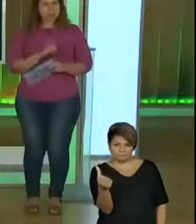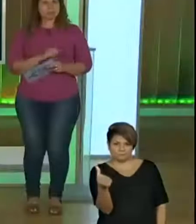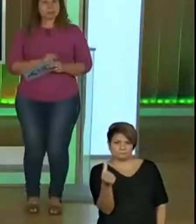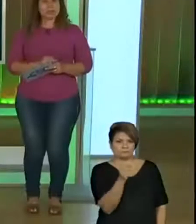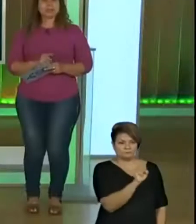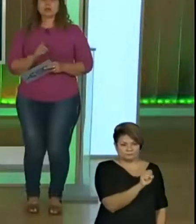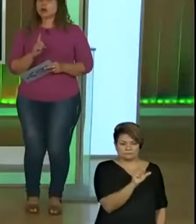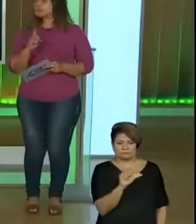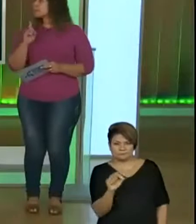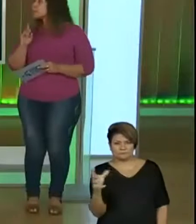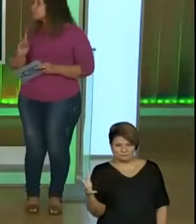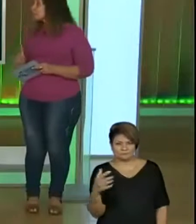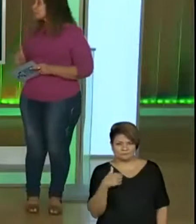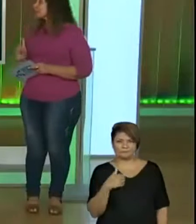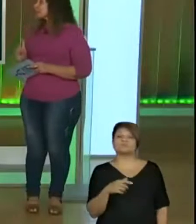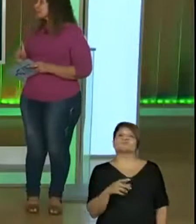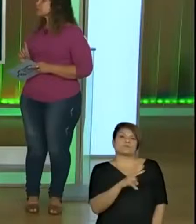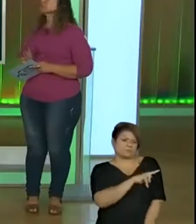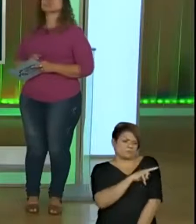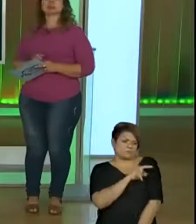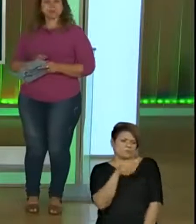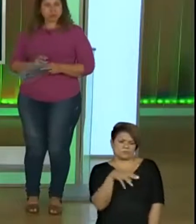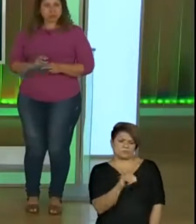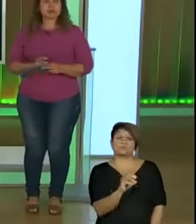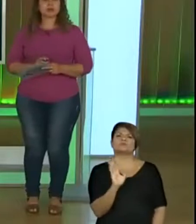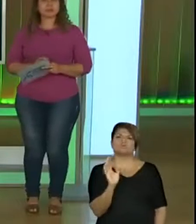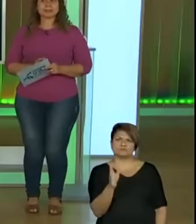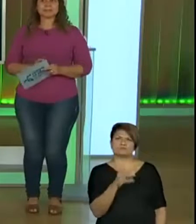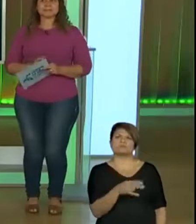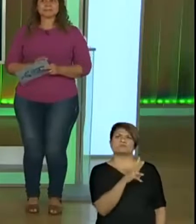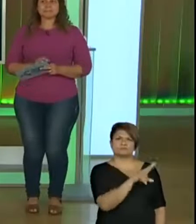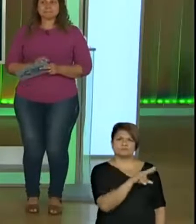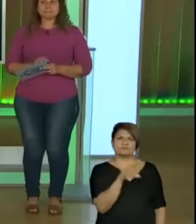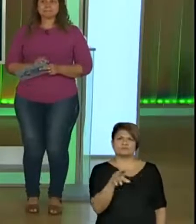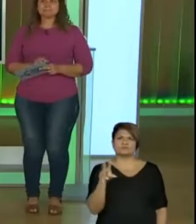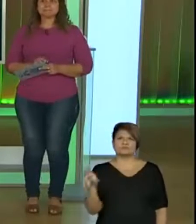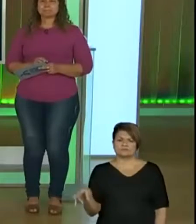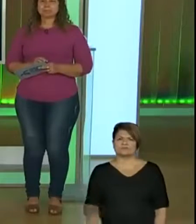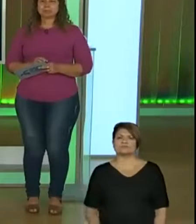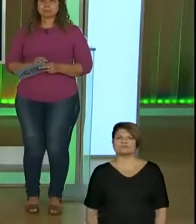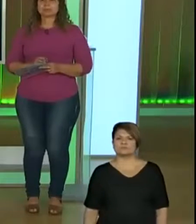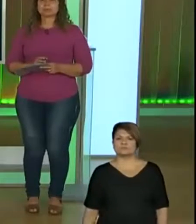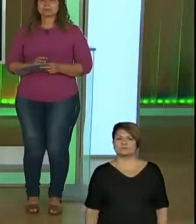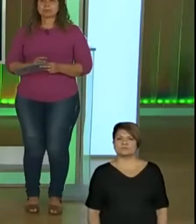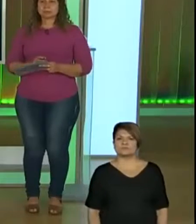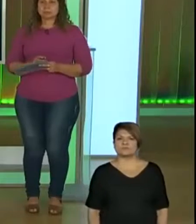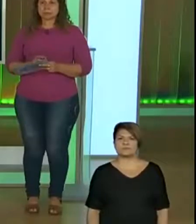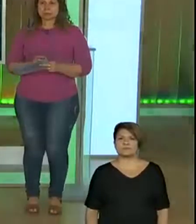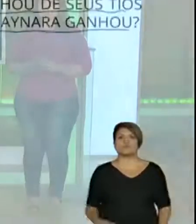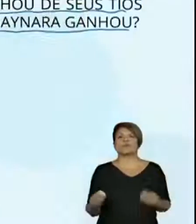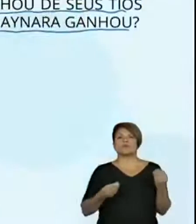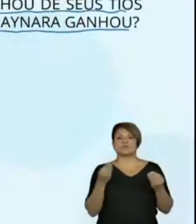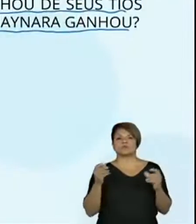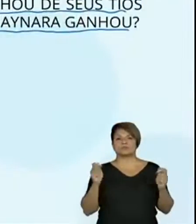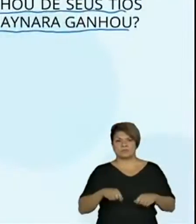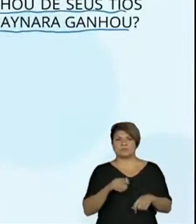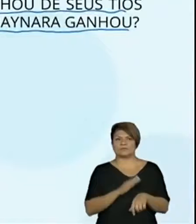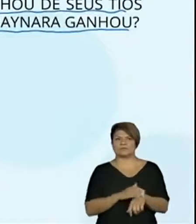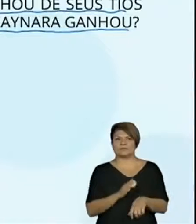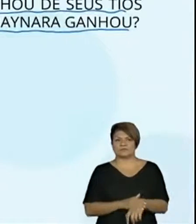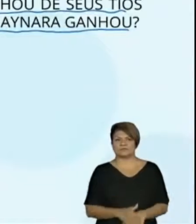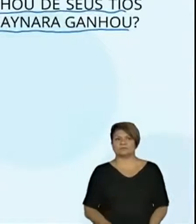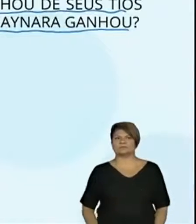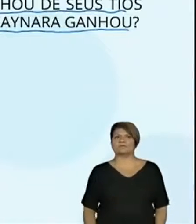ano já consegue e gosta muito, professora, de contar de dois em dois. Então, como é que a gente pode fazer? Olha lá, uma